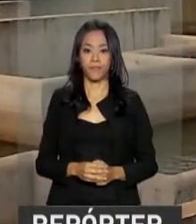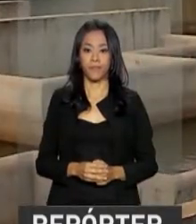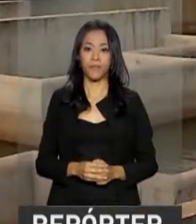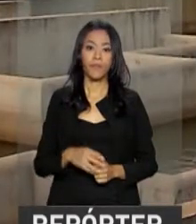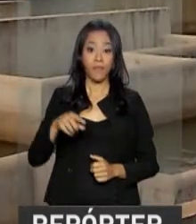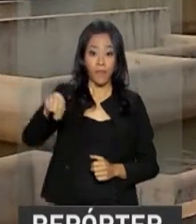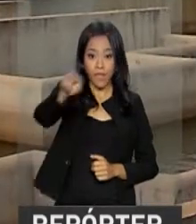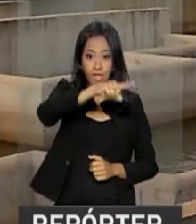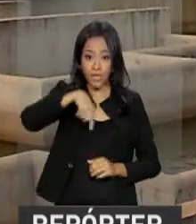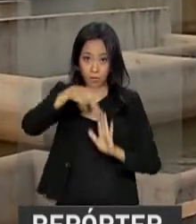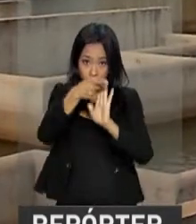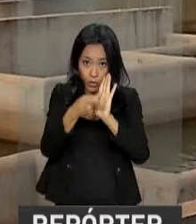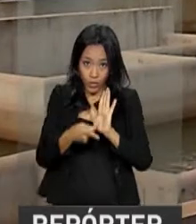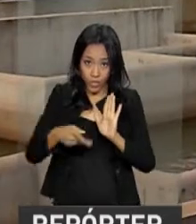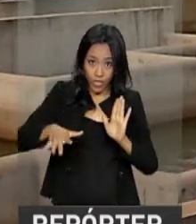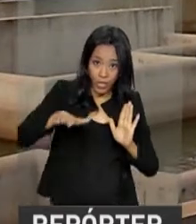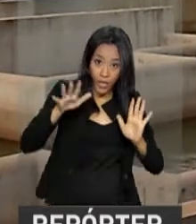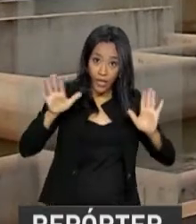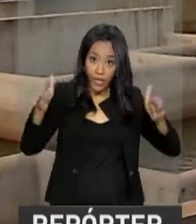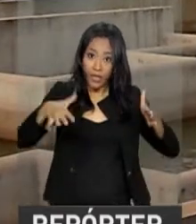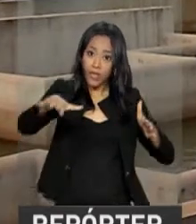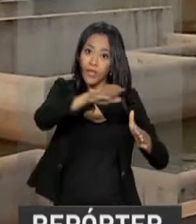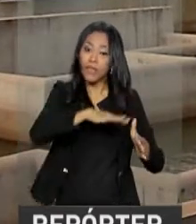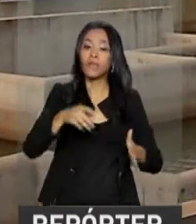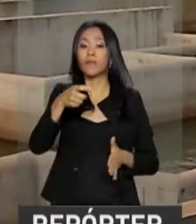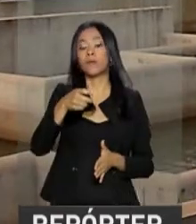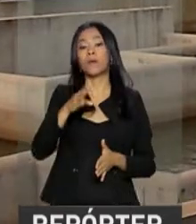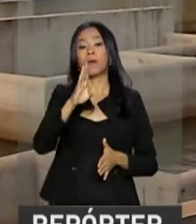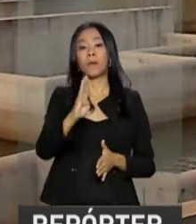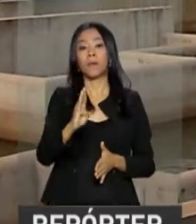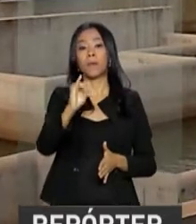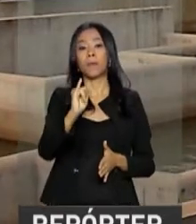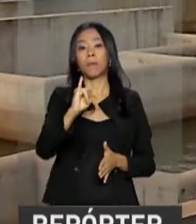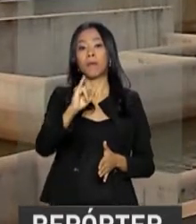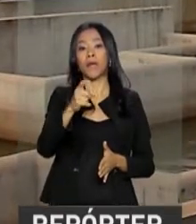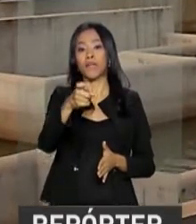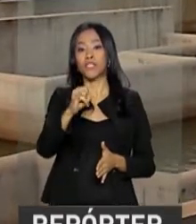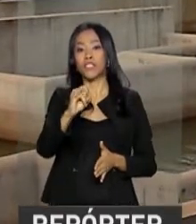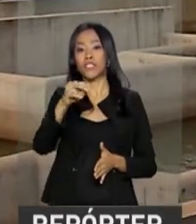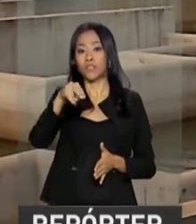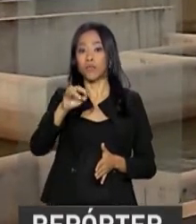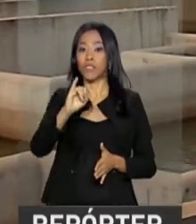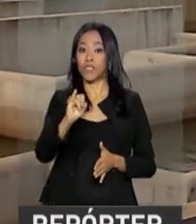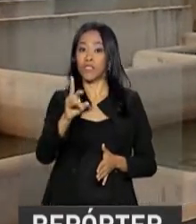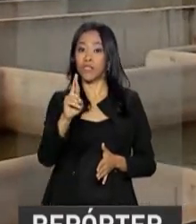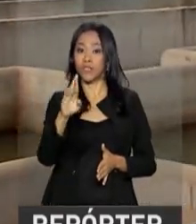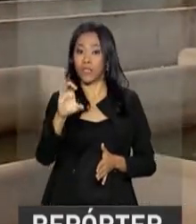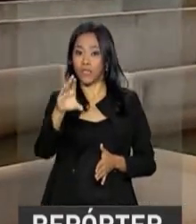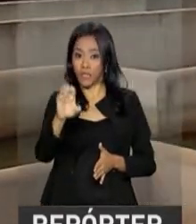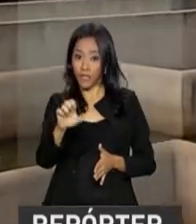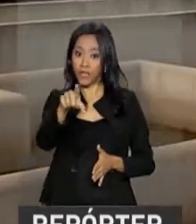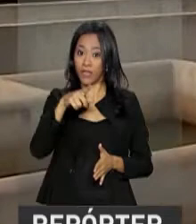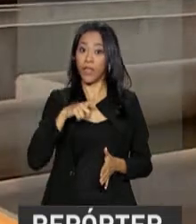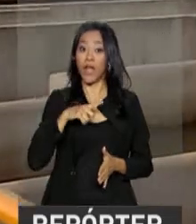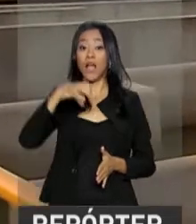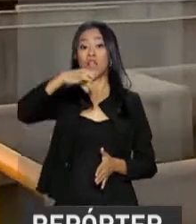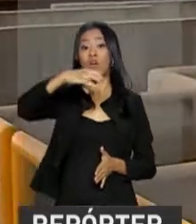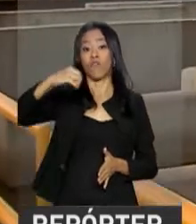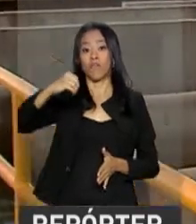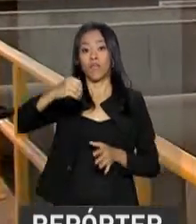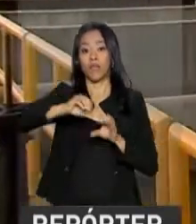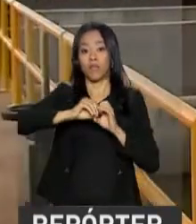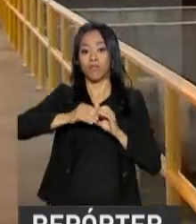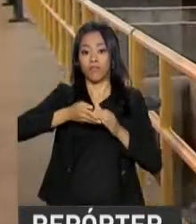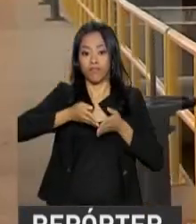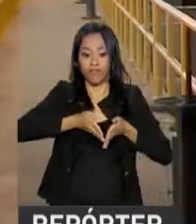O projeto de irrigação Baixio de Irecê terá 90 quilômetros de canais como esse e 9